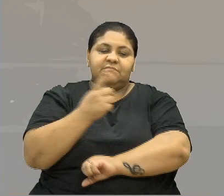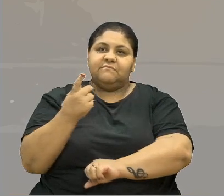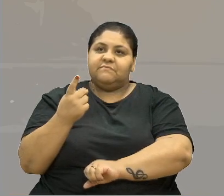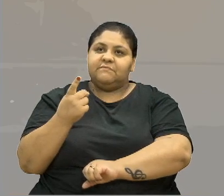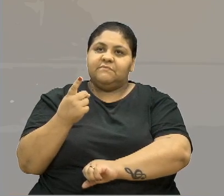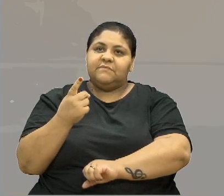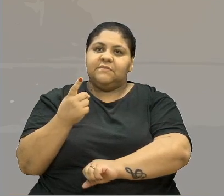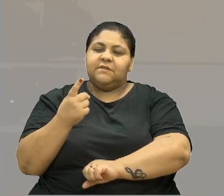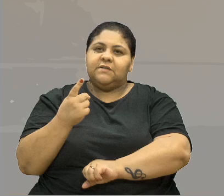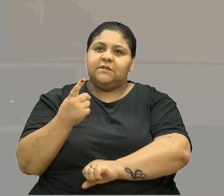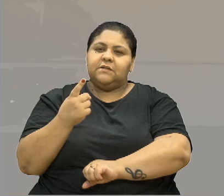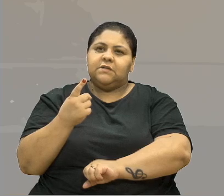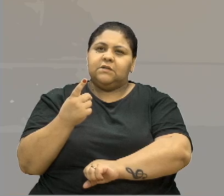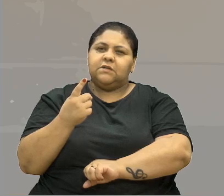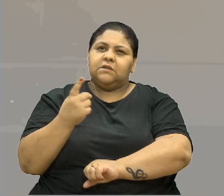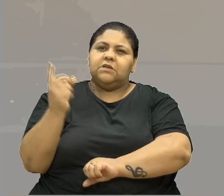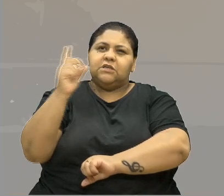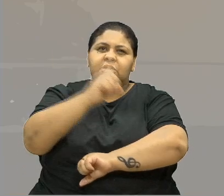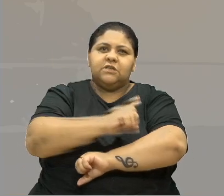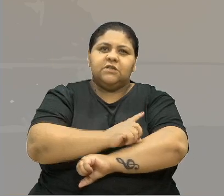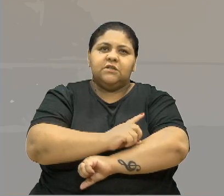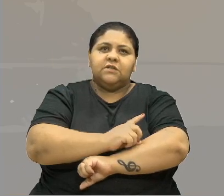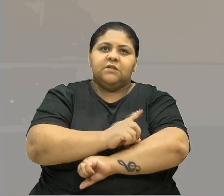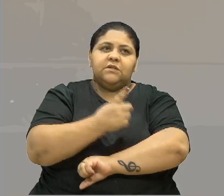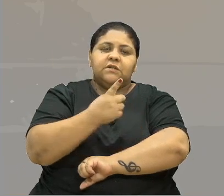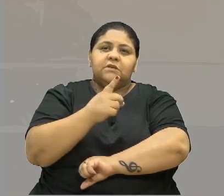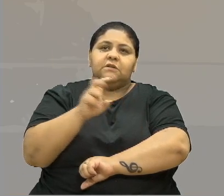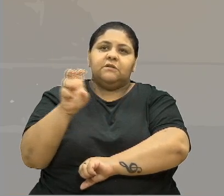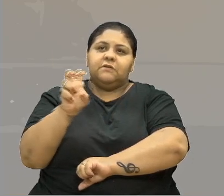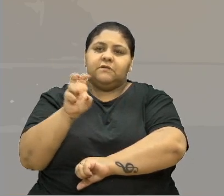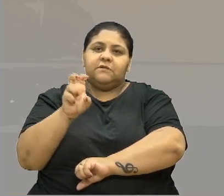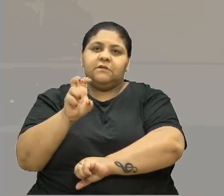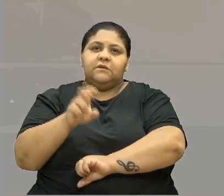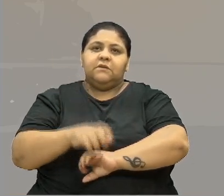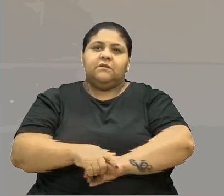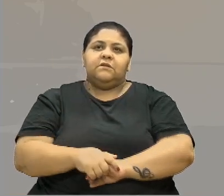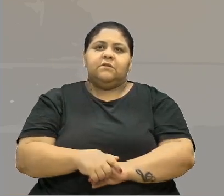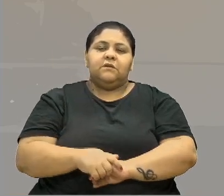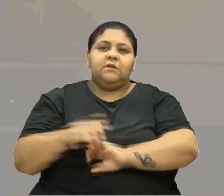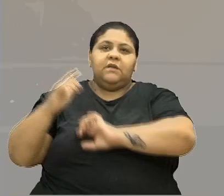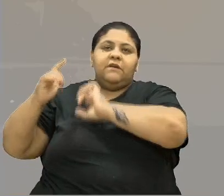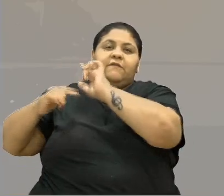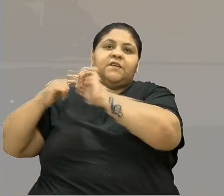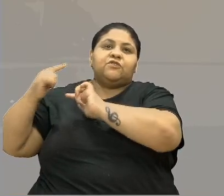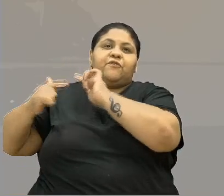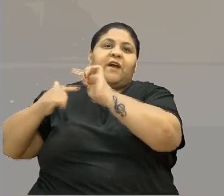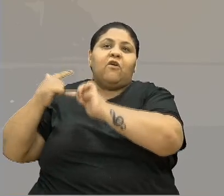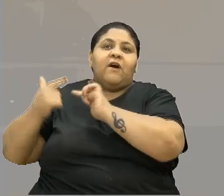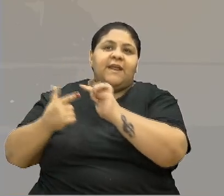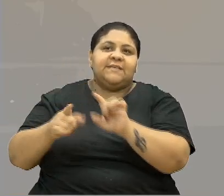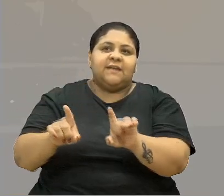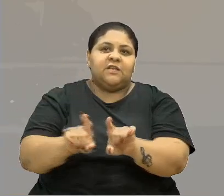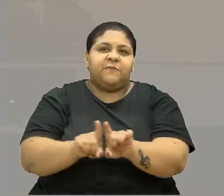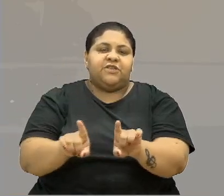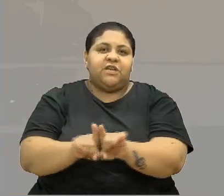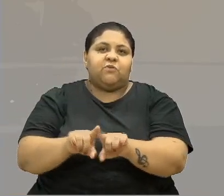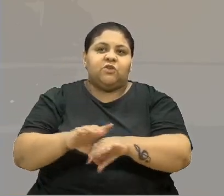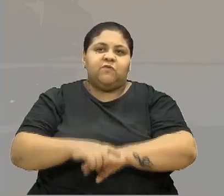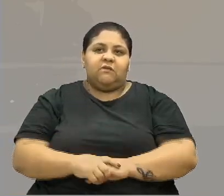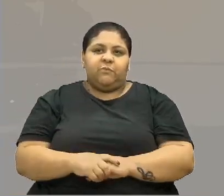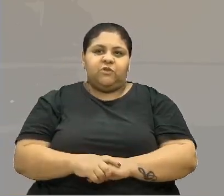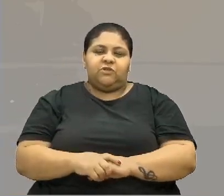horas, nós iremos prestar uma homenagem a tradicionalistas renomados